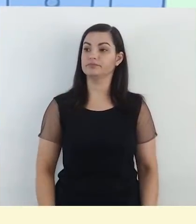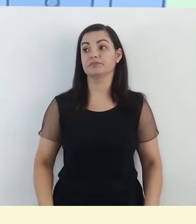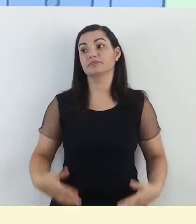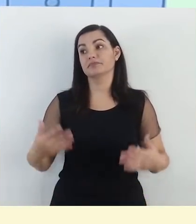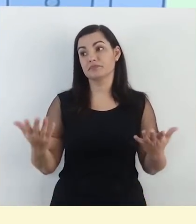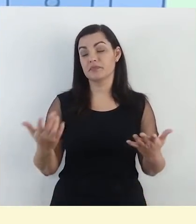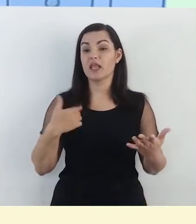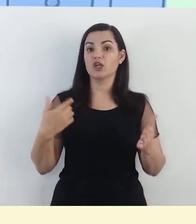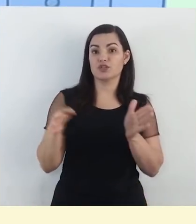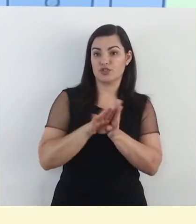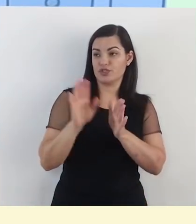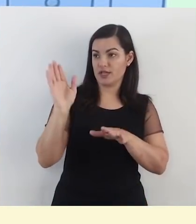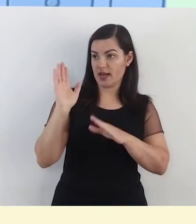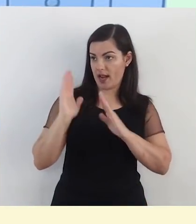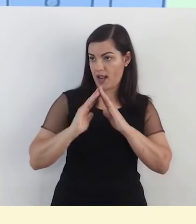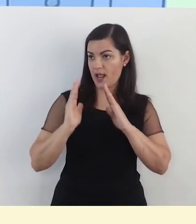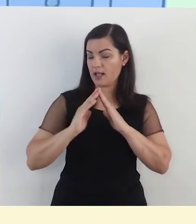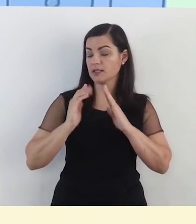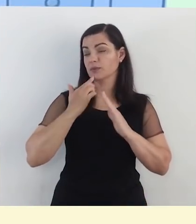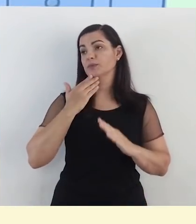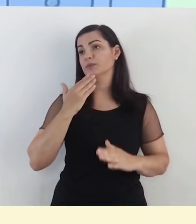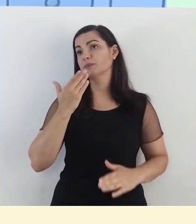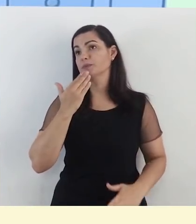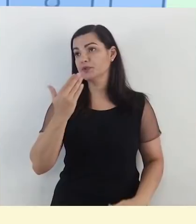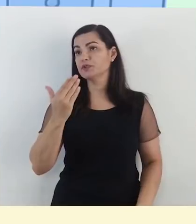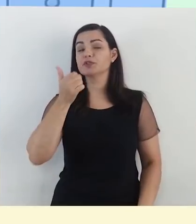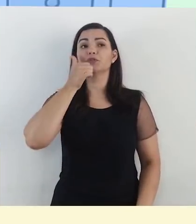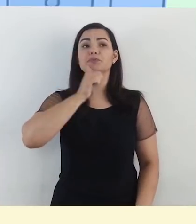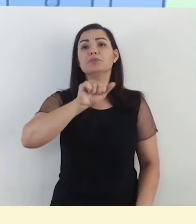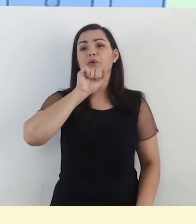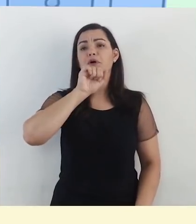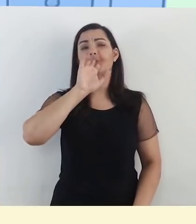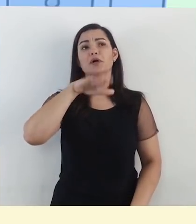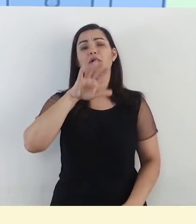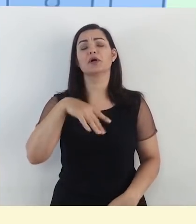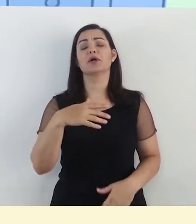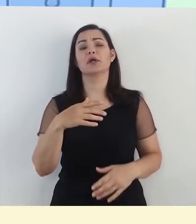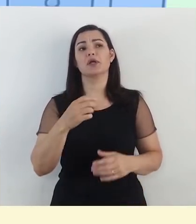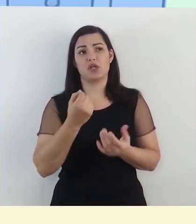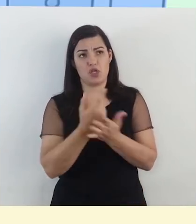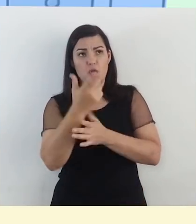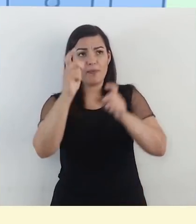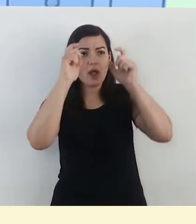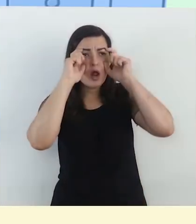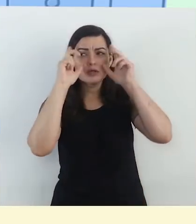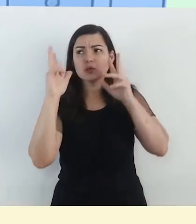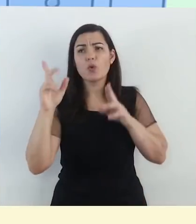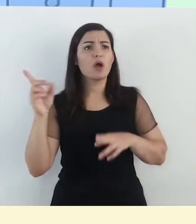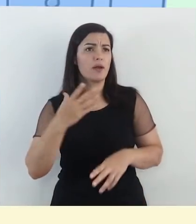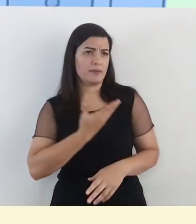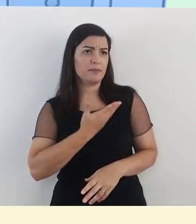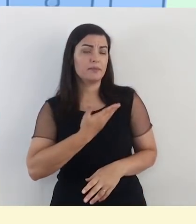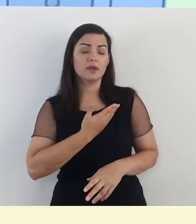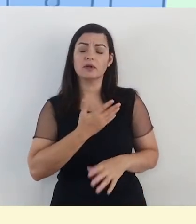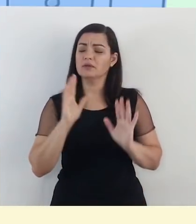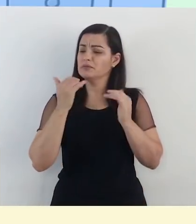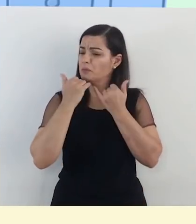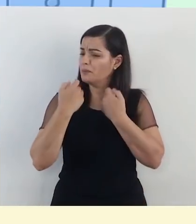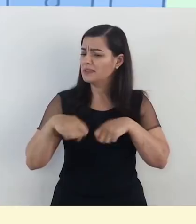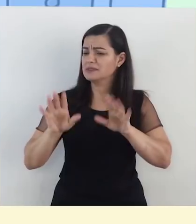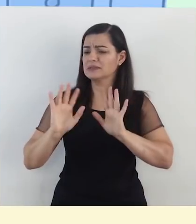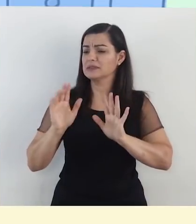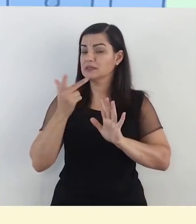Então, quando eu cheguei em casa, eu pedi para a mamãe me comprar óculos iguais aos do Paulo. Mas a mamãe disse que eu não precisava